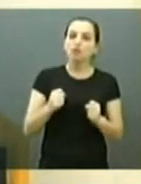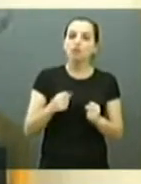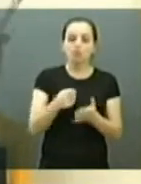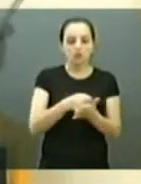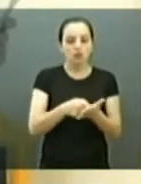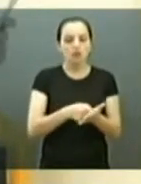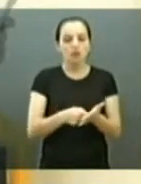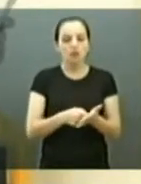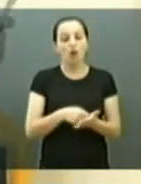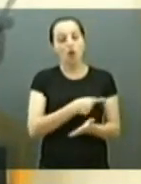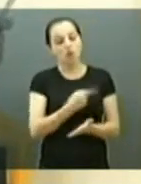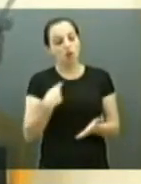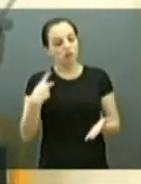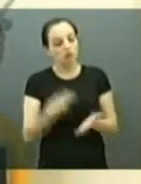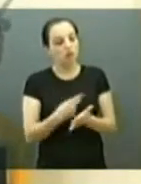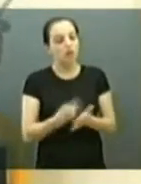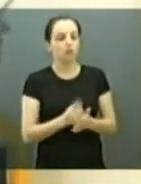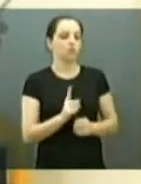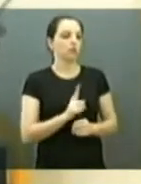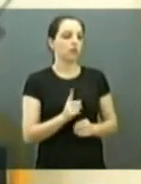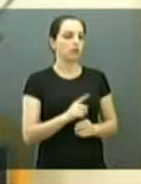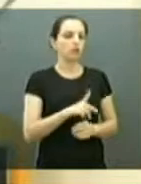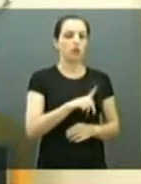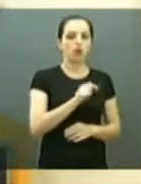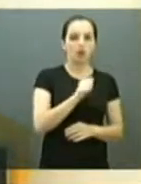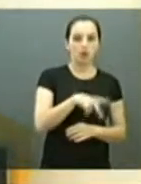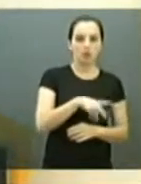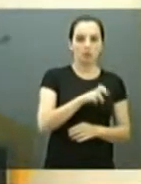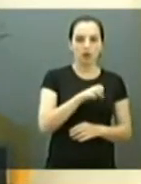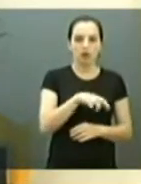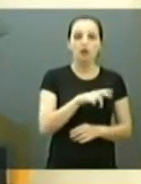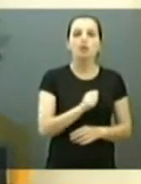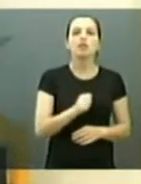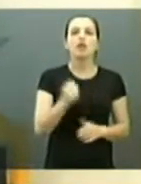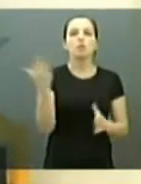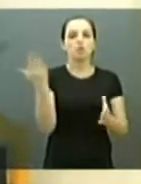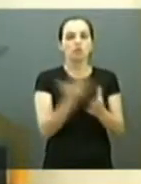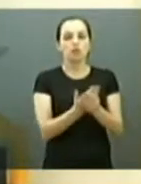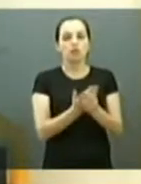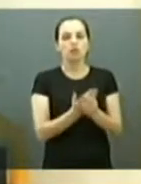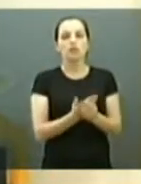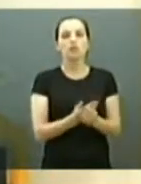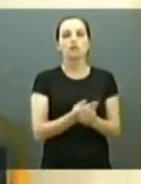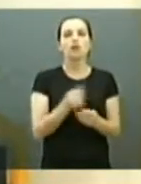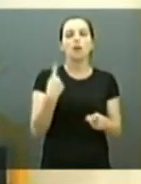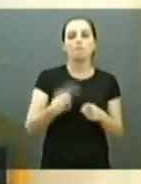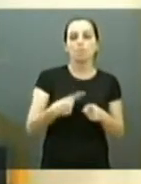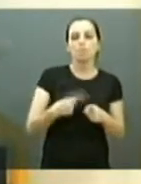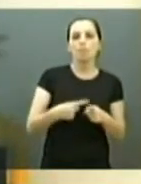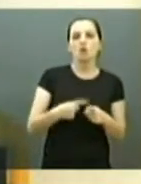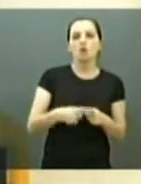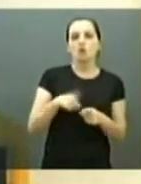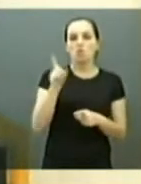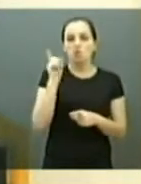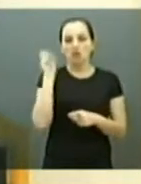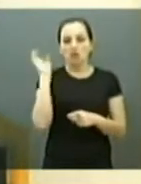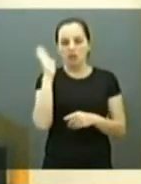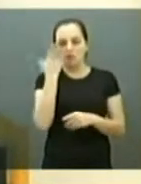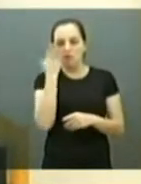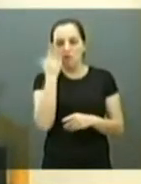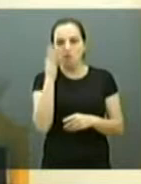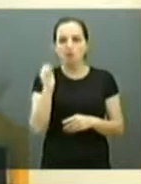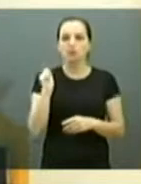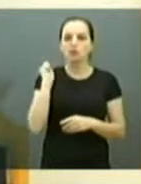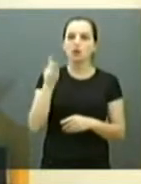Não, Lapena poderá processar o Imparcial depois de parecer de advogado da Câmara. Caso da suposta fraude de aposentadoria, pode